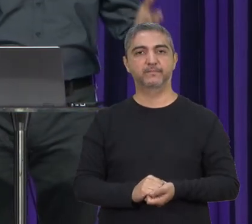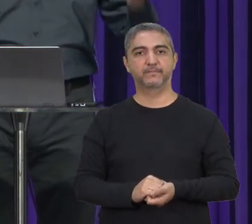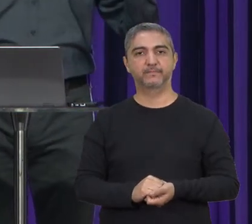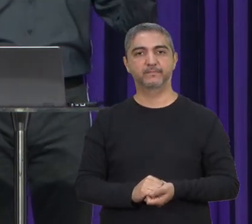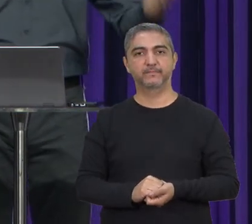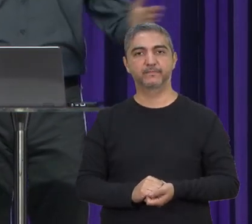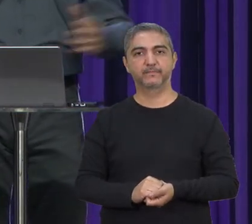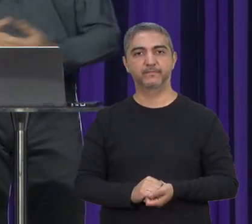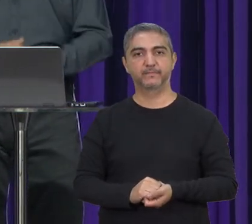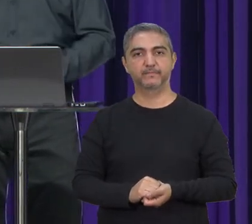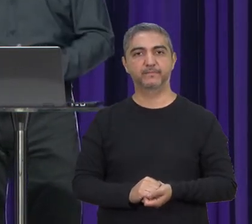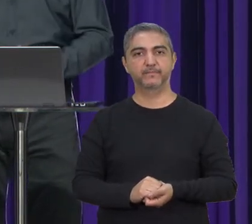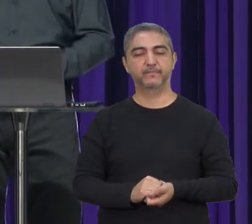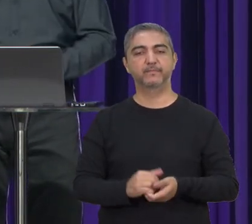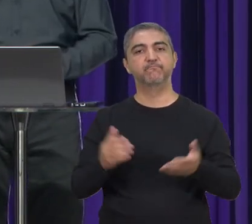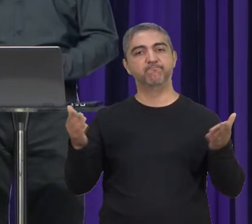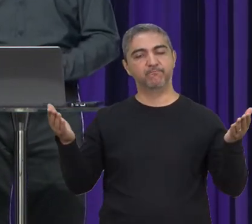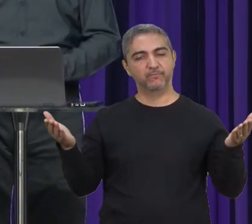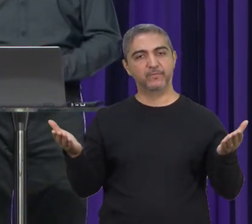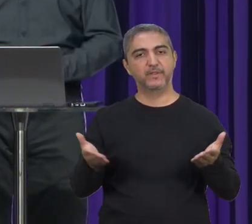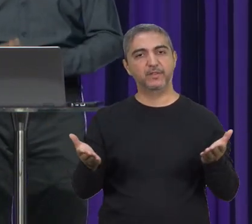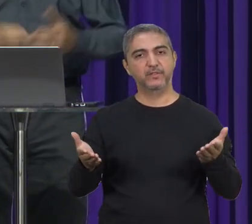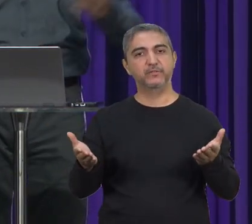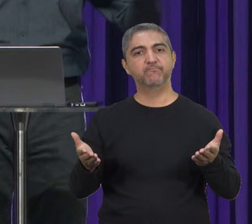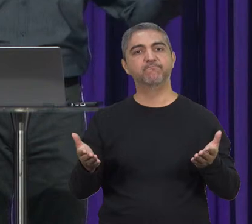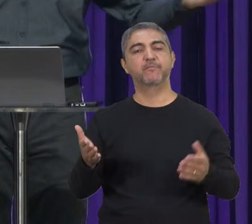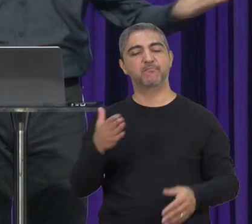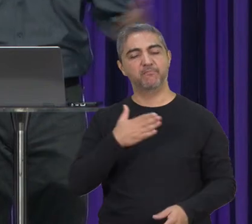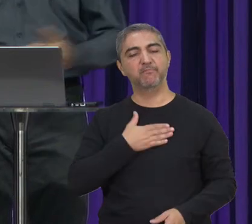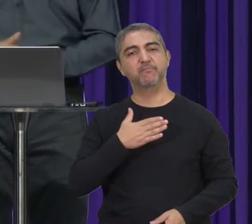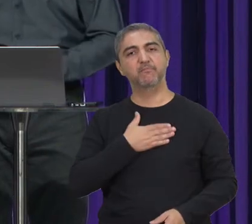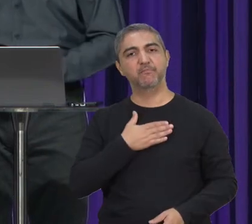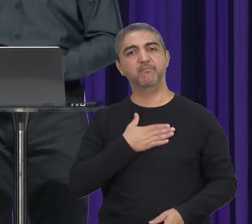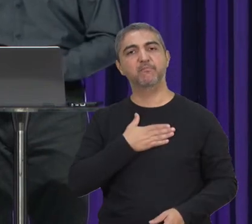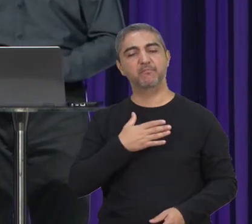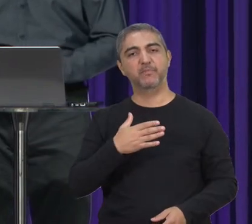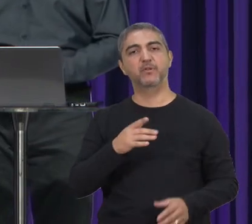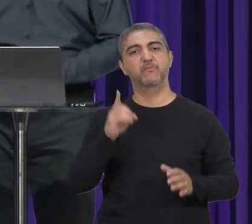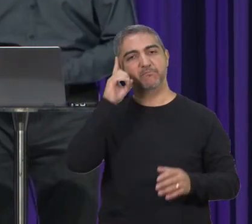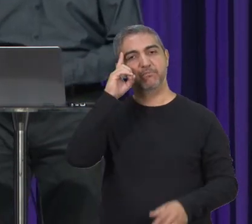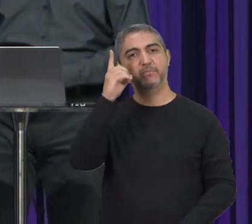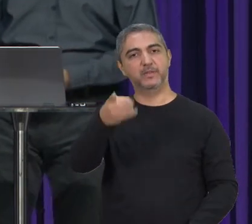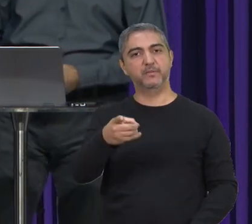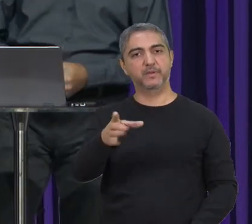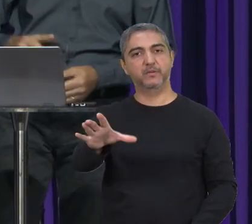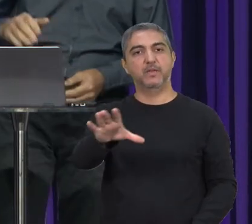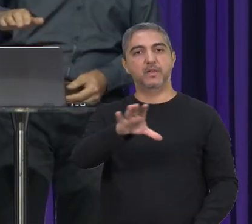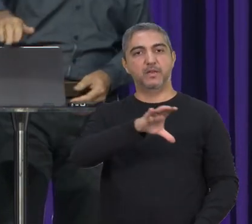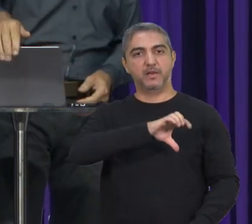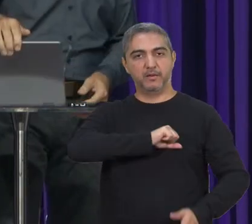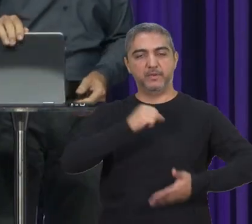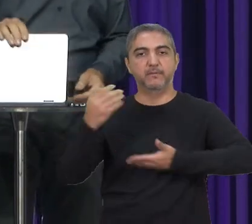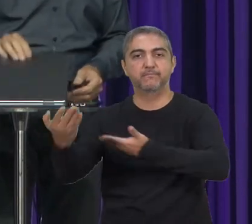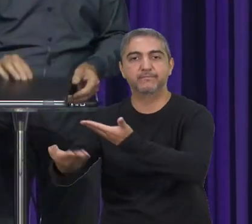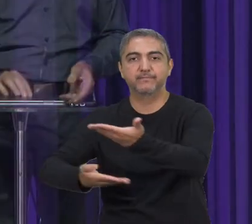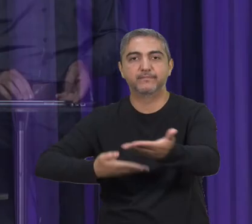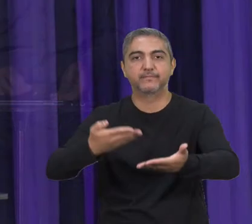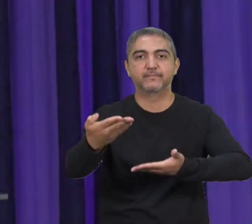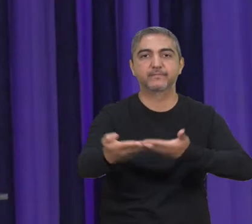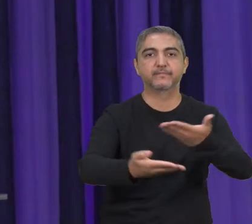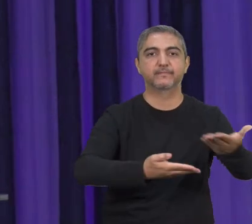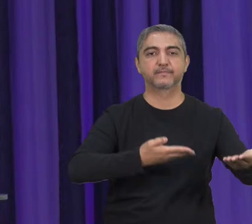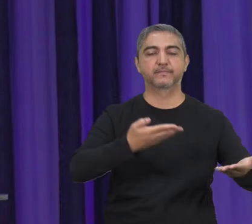este é o meu mandamento: amem uns aos outros.